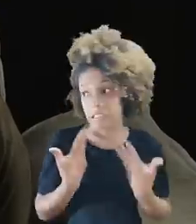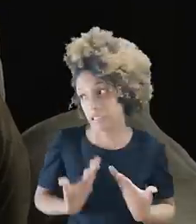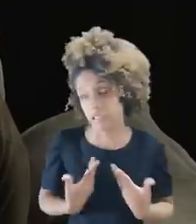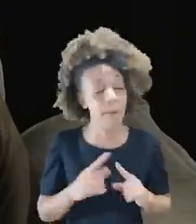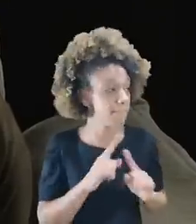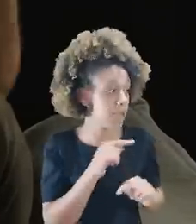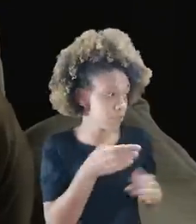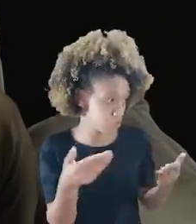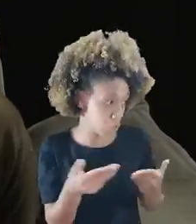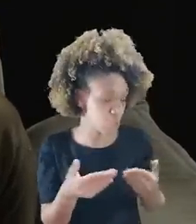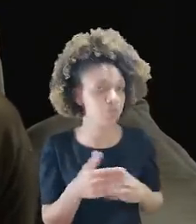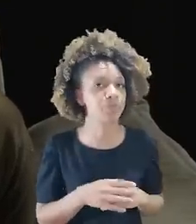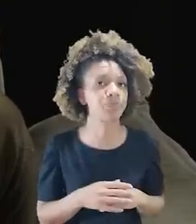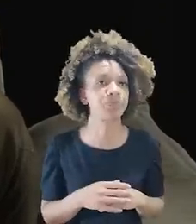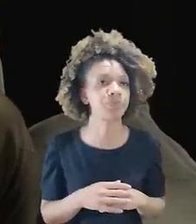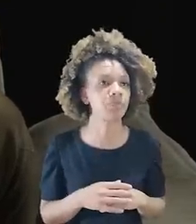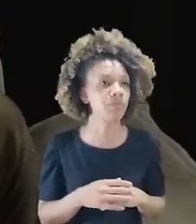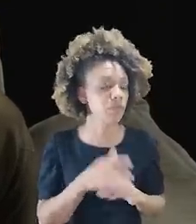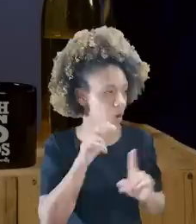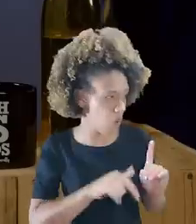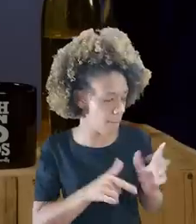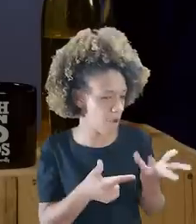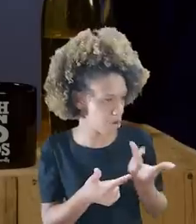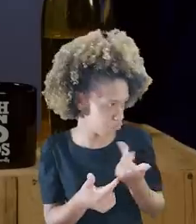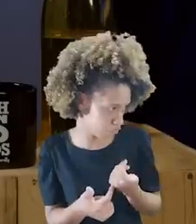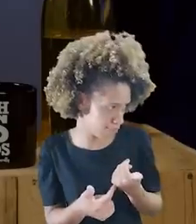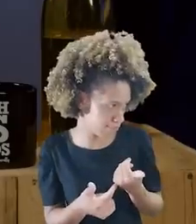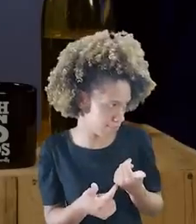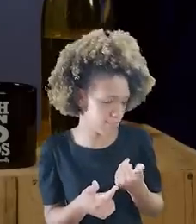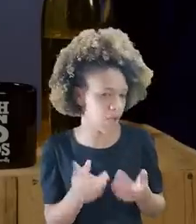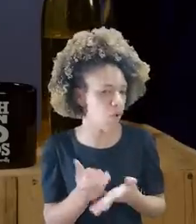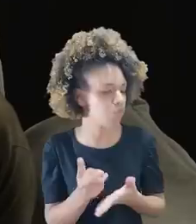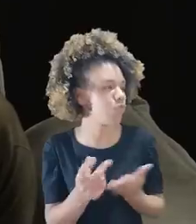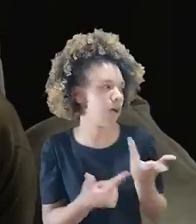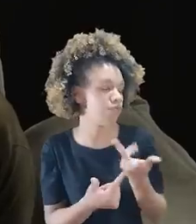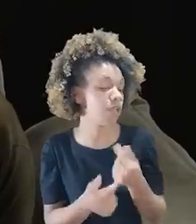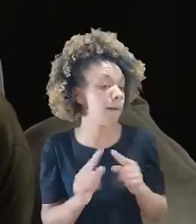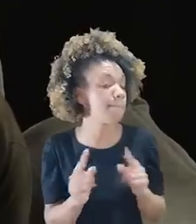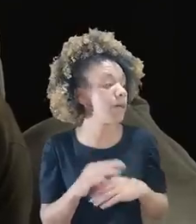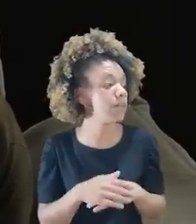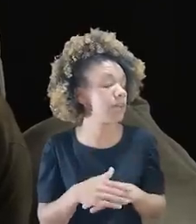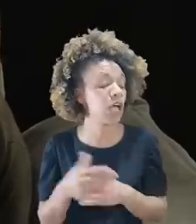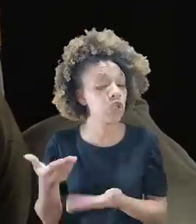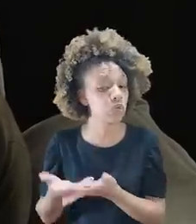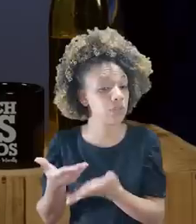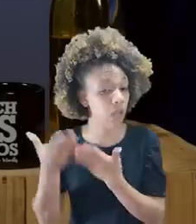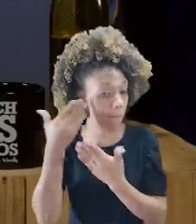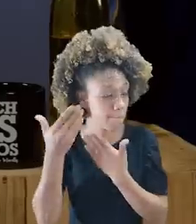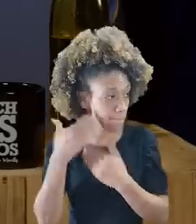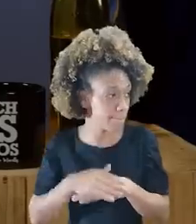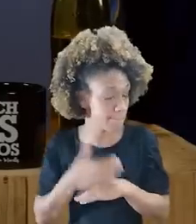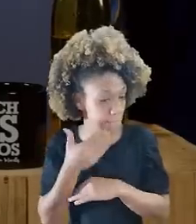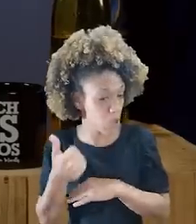ainda é artista né sempre vai ser você é mas eu não tô exercendo assim meu lado artístico no momento não mas você foi no Dancing você tá ali Ah